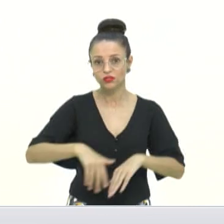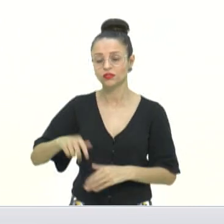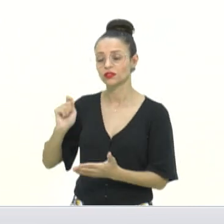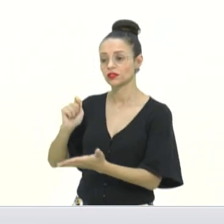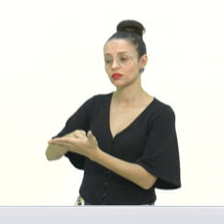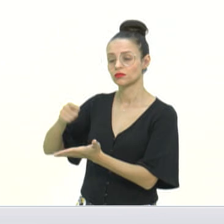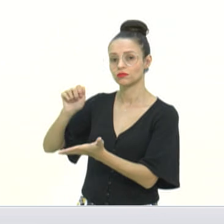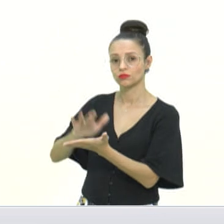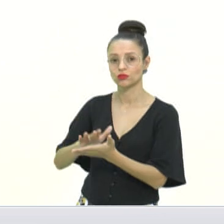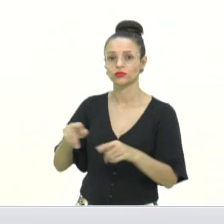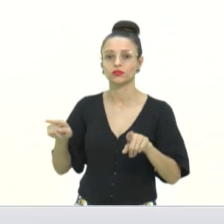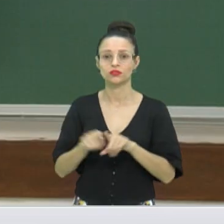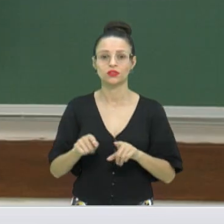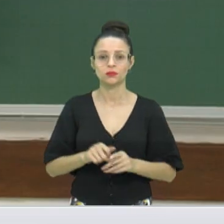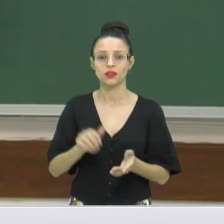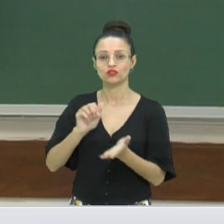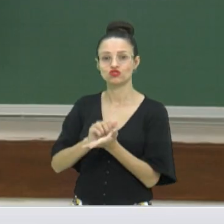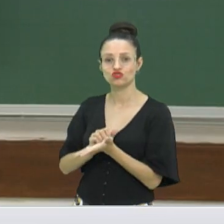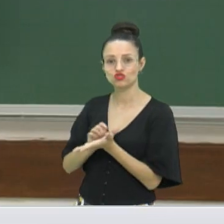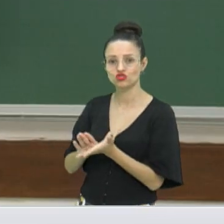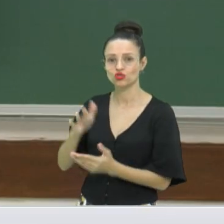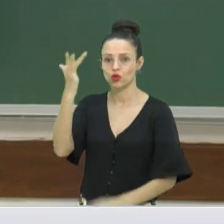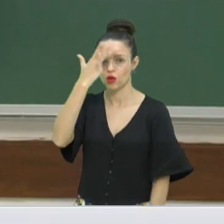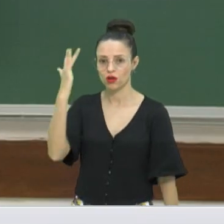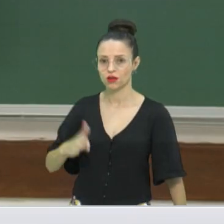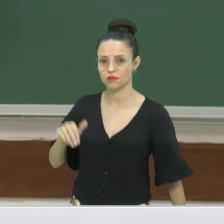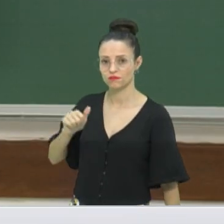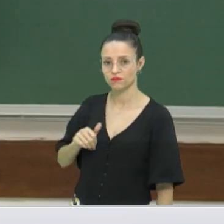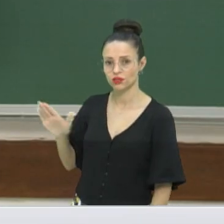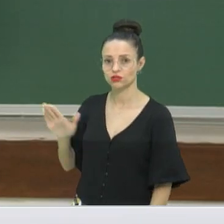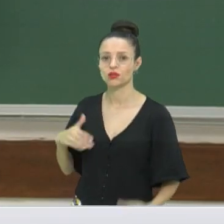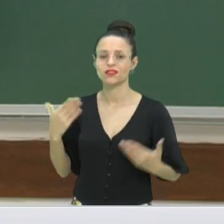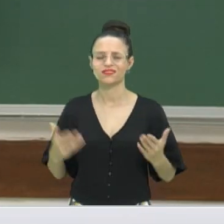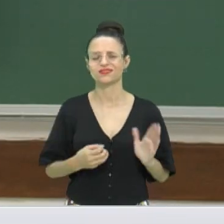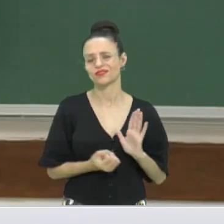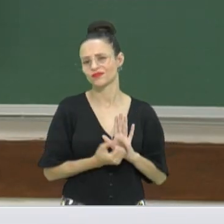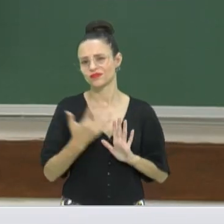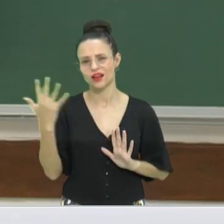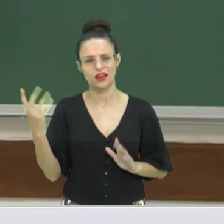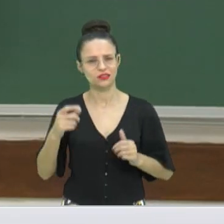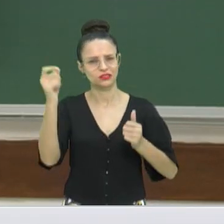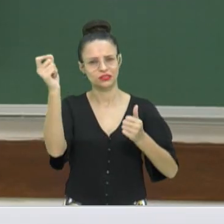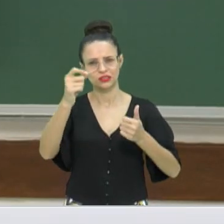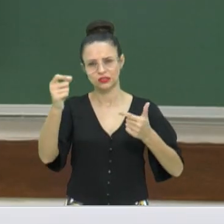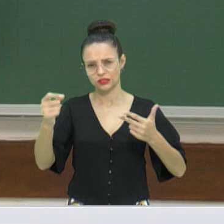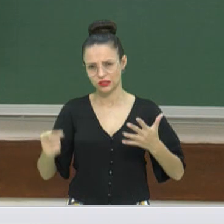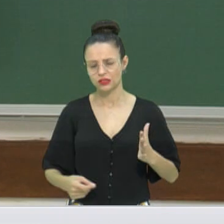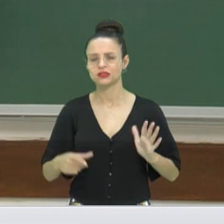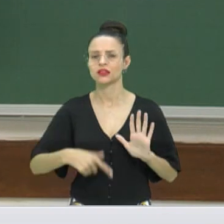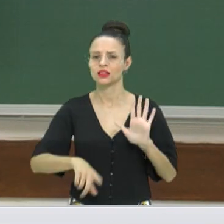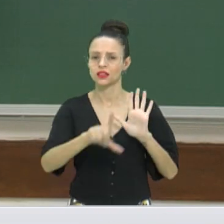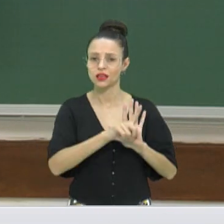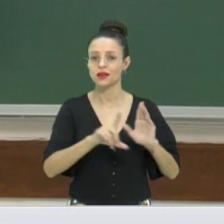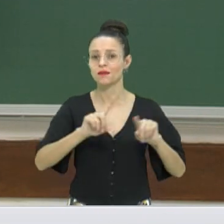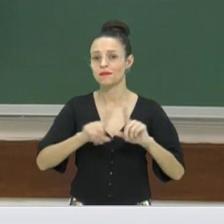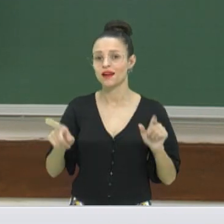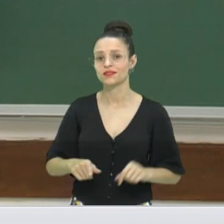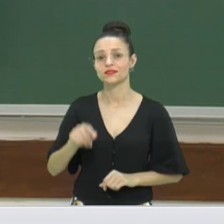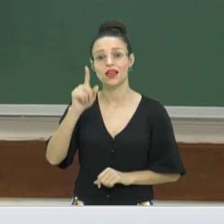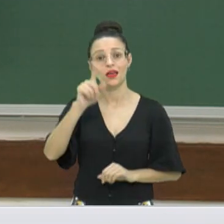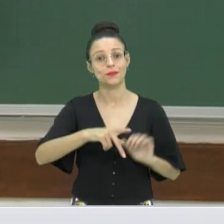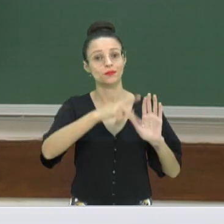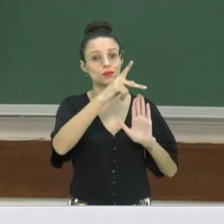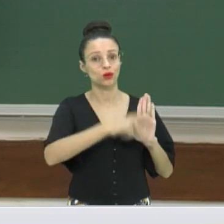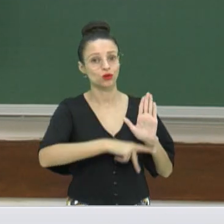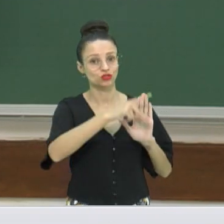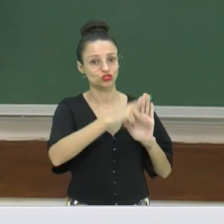falsas, exclusão do usuário que propagou essa notícia falsa. Tem várias sanções ali, mas ainda é um